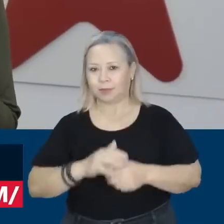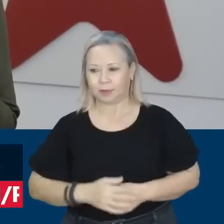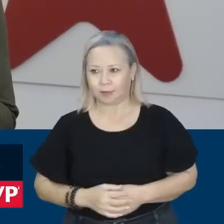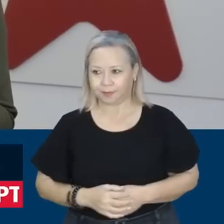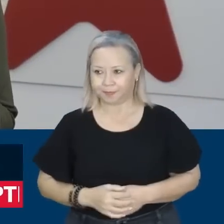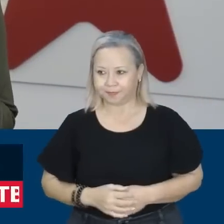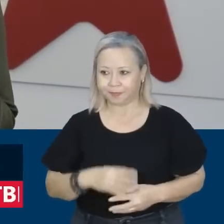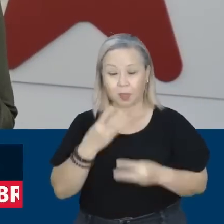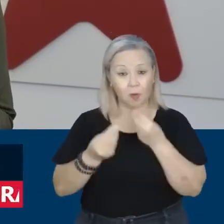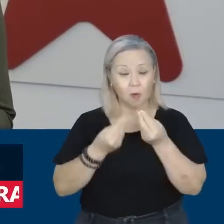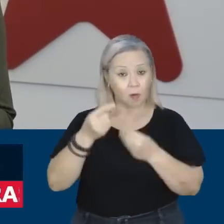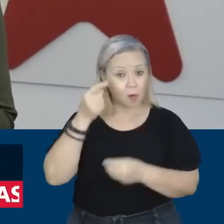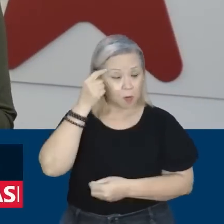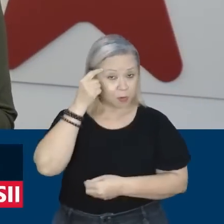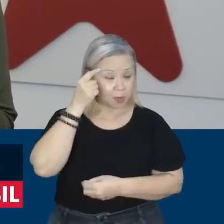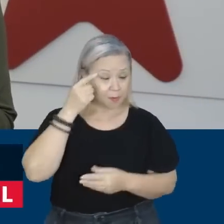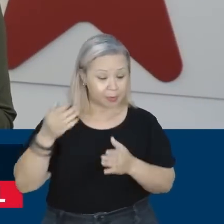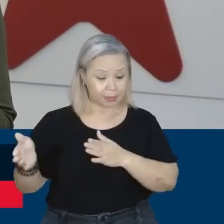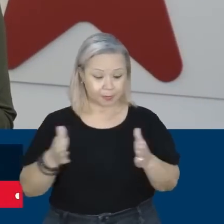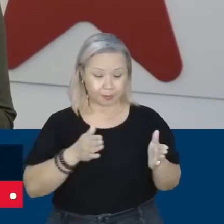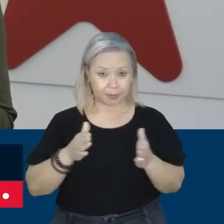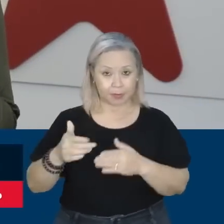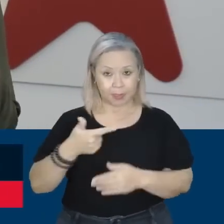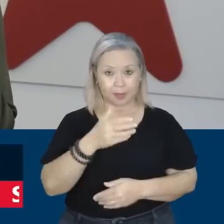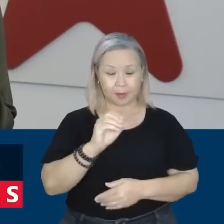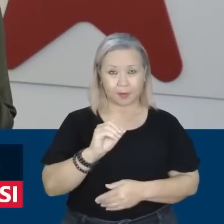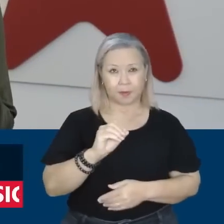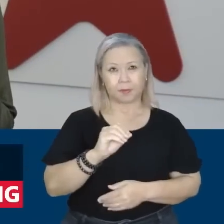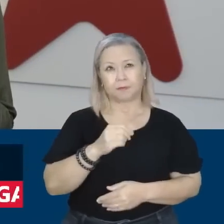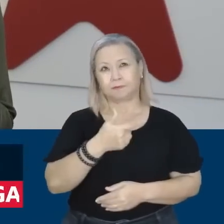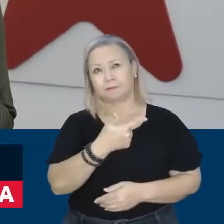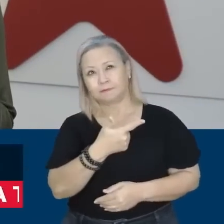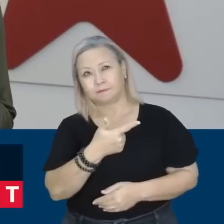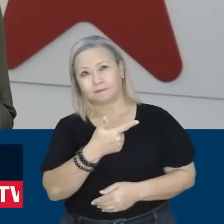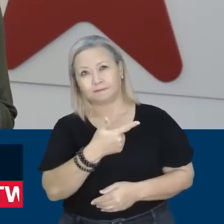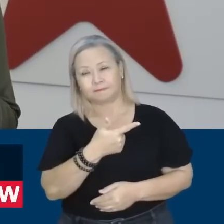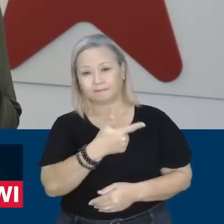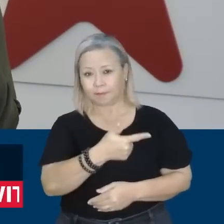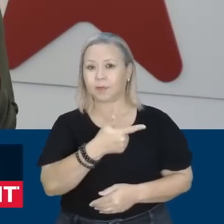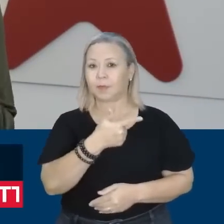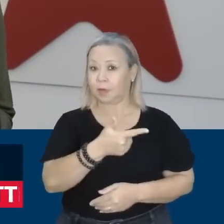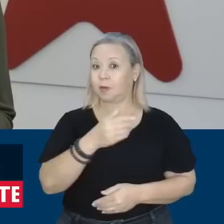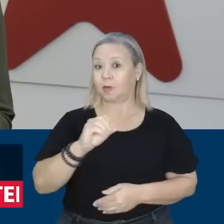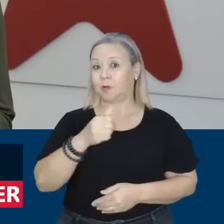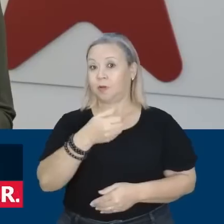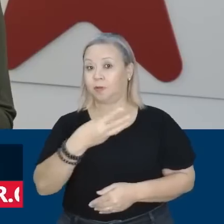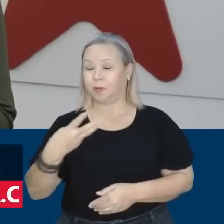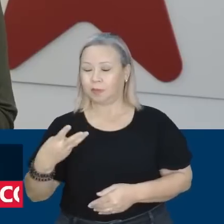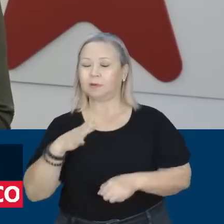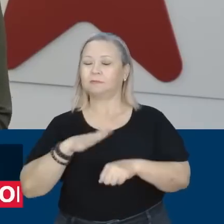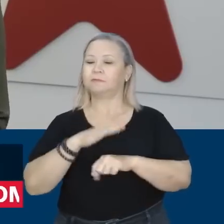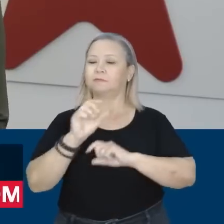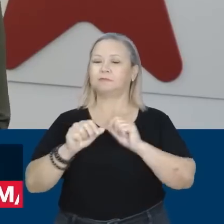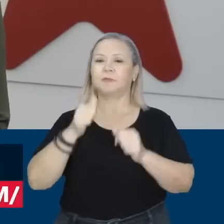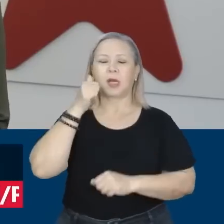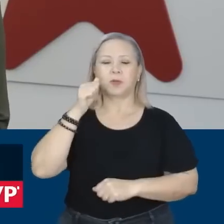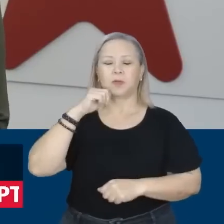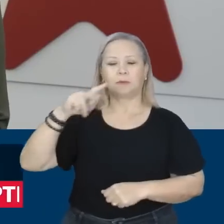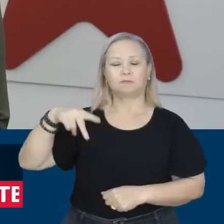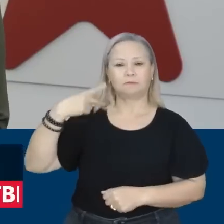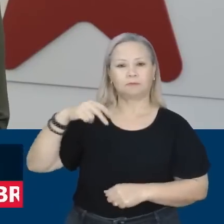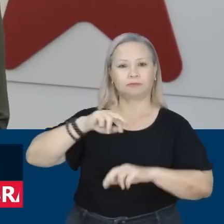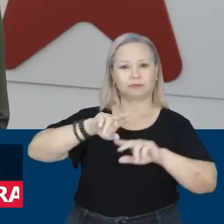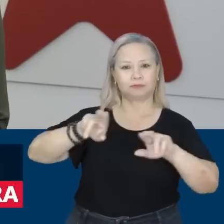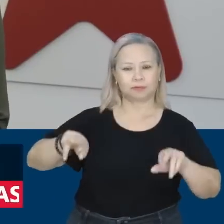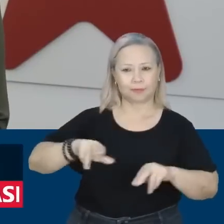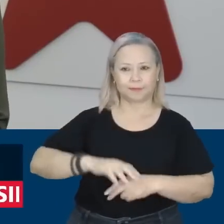como é que você pensa aí esse mandato para 2018, a partir de 2023, com mais mulheres no parlamento?